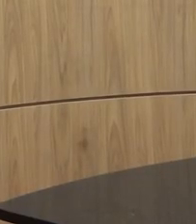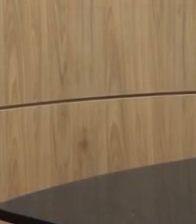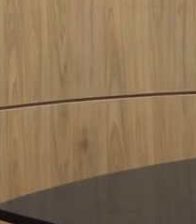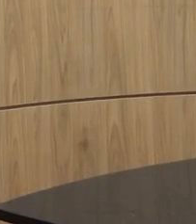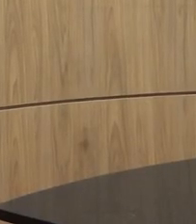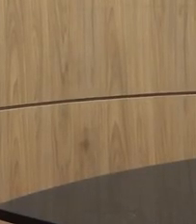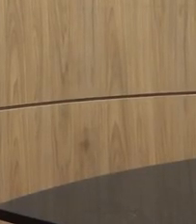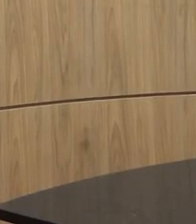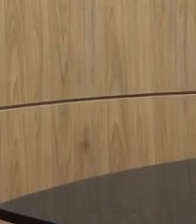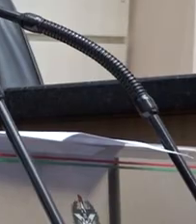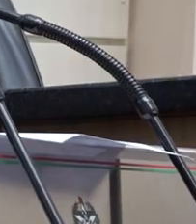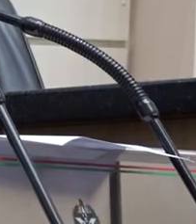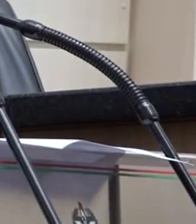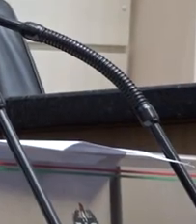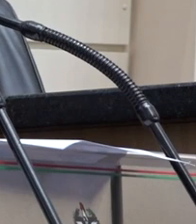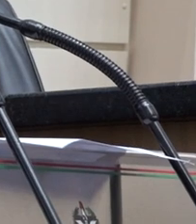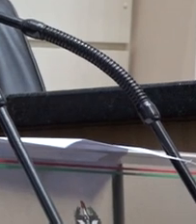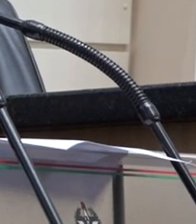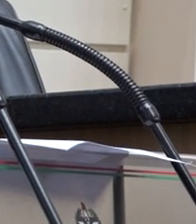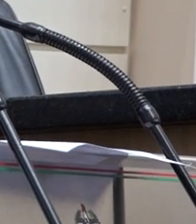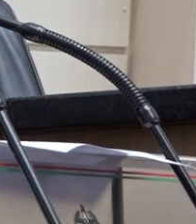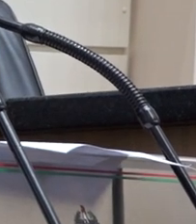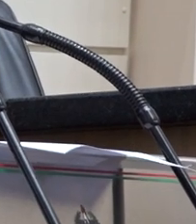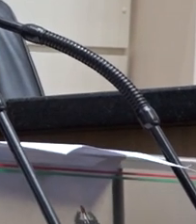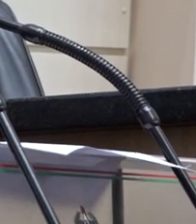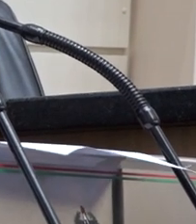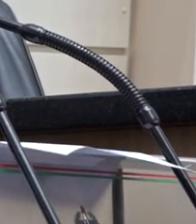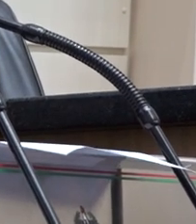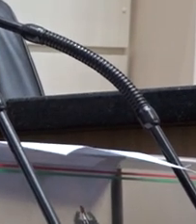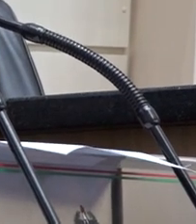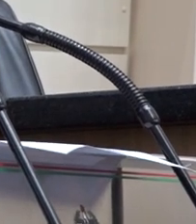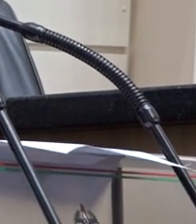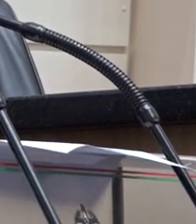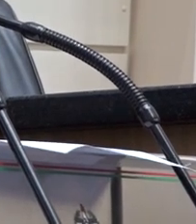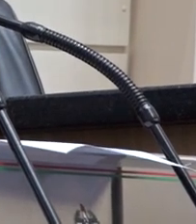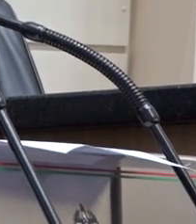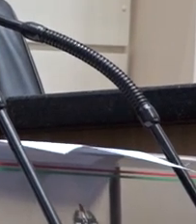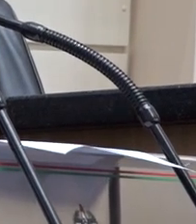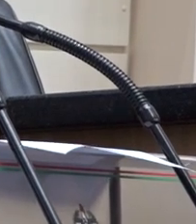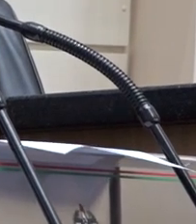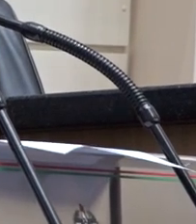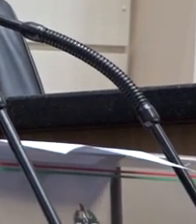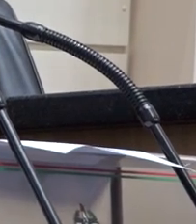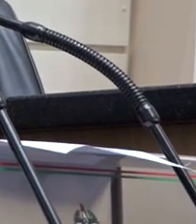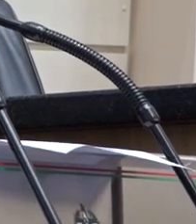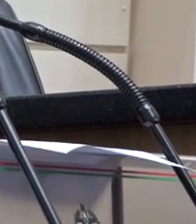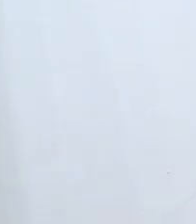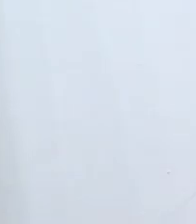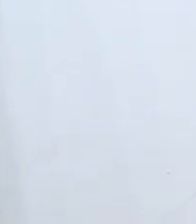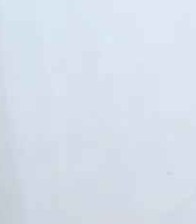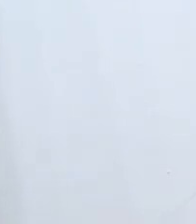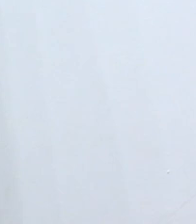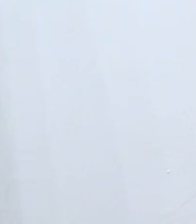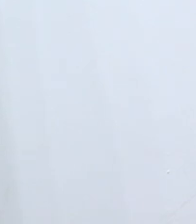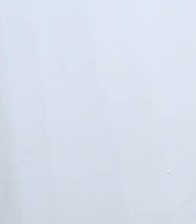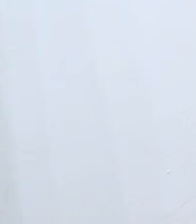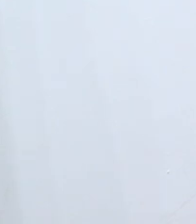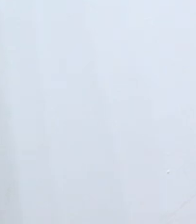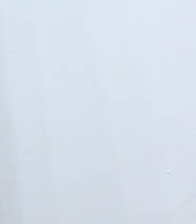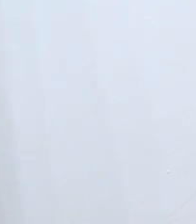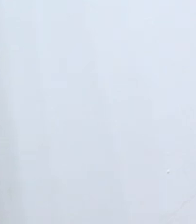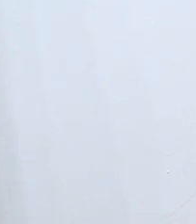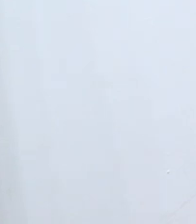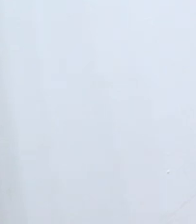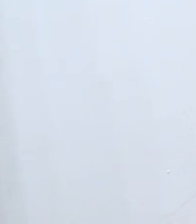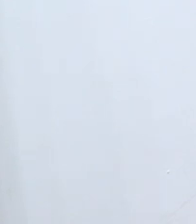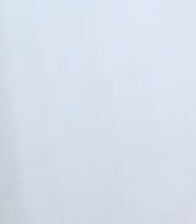falou do pacto federativo e da disparidade entre os recursos enviados por Santa Catarina para a união e os investimentos